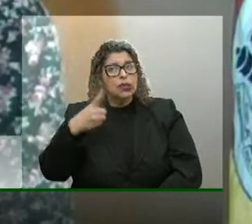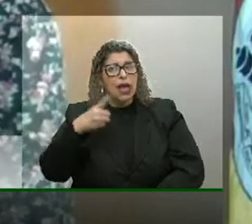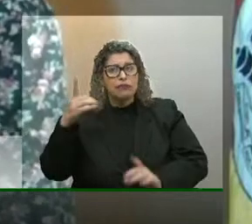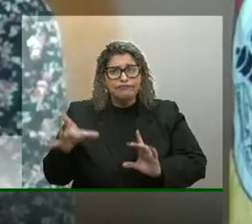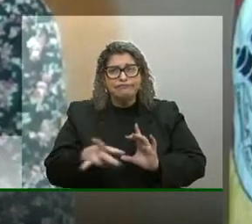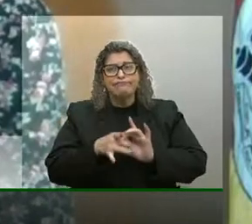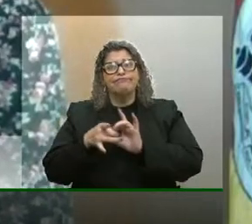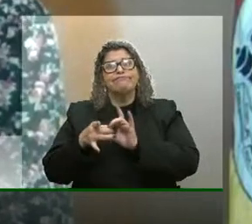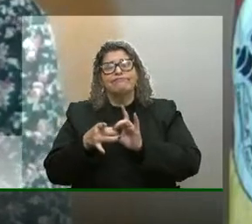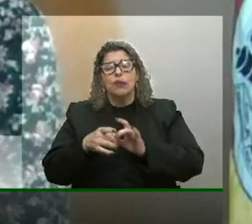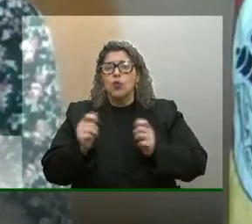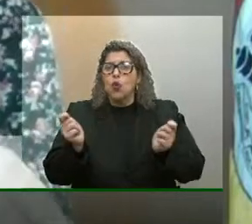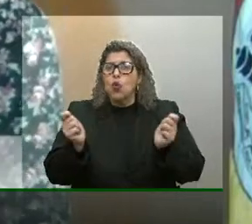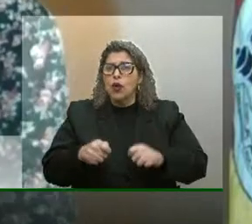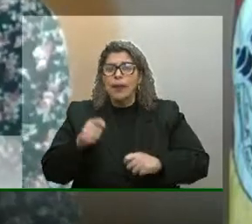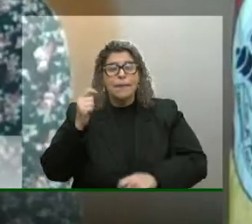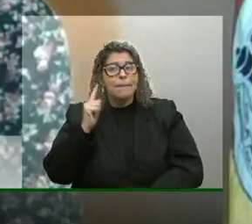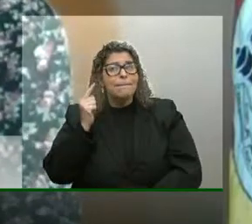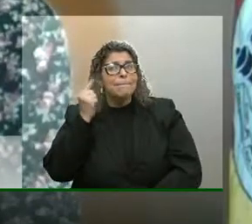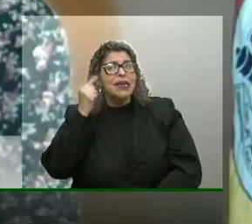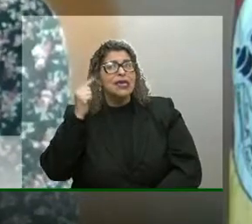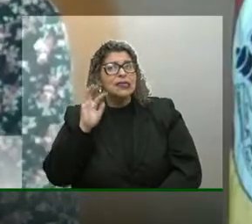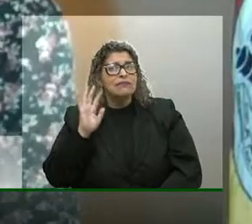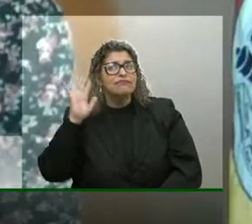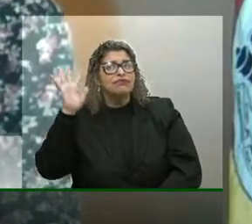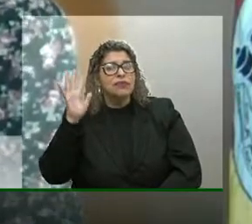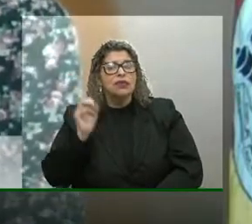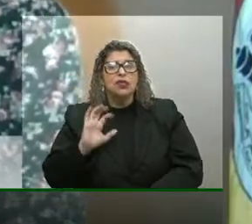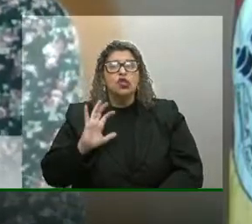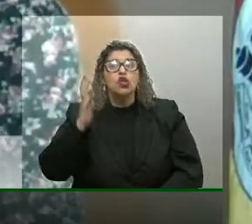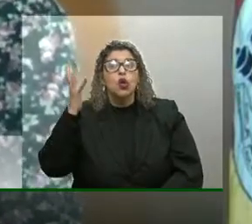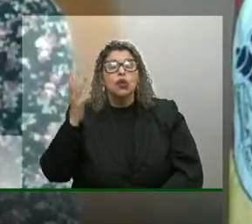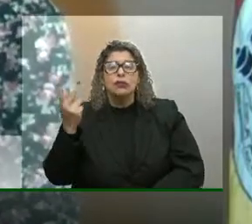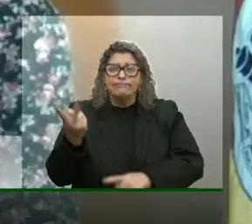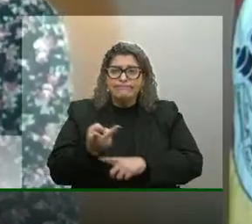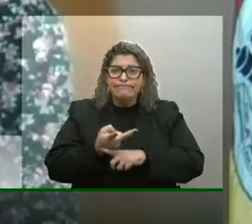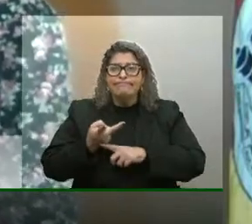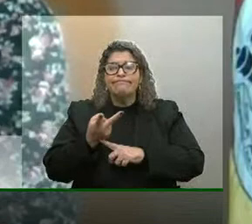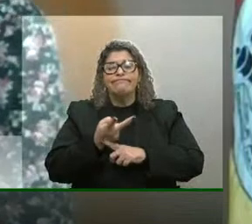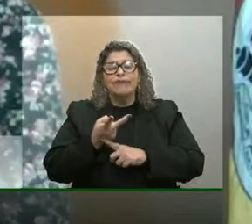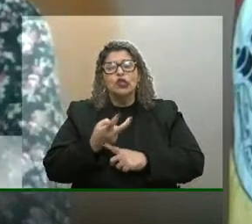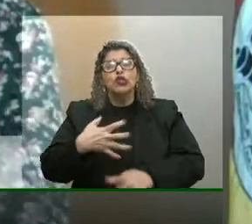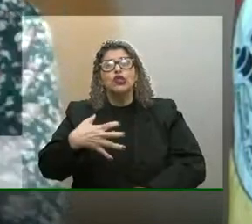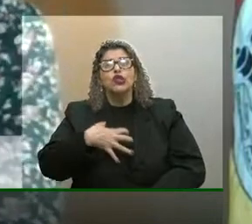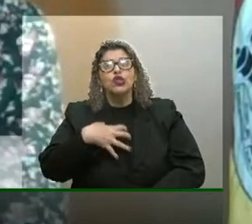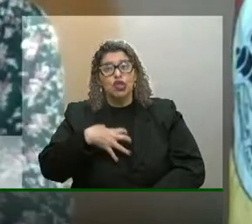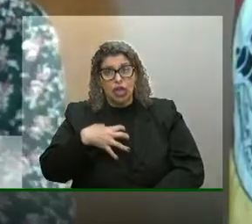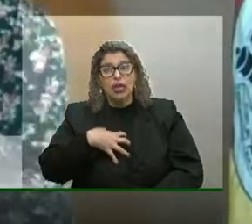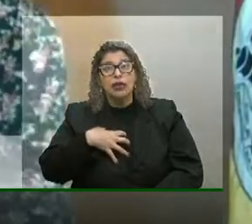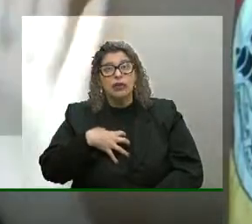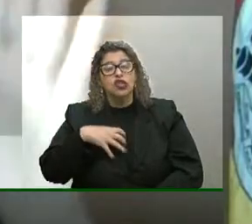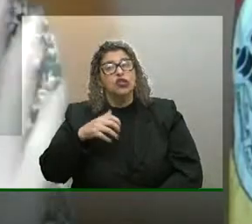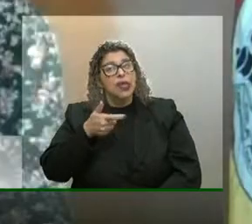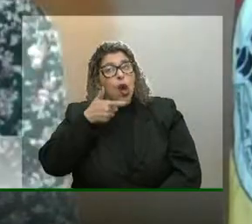nós, possamos pensar em soluções e buscar a saída. Acredito que estamos saindo dessa